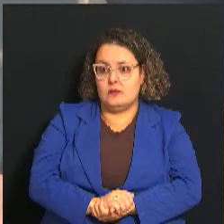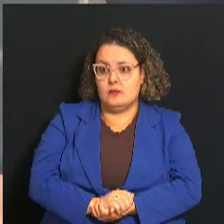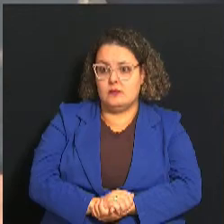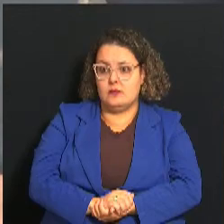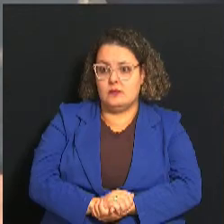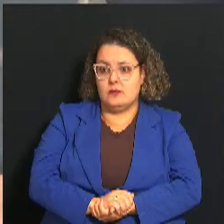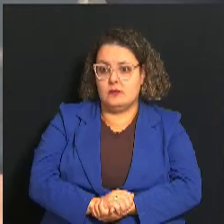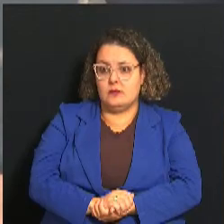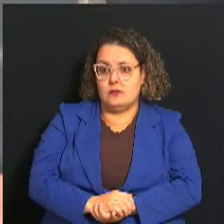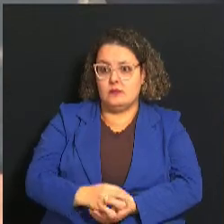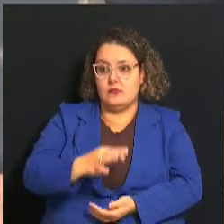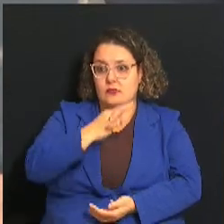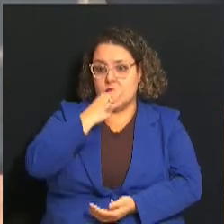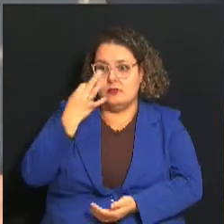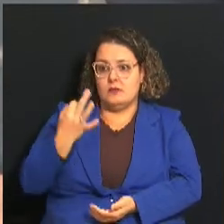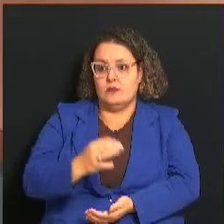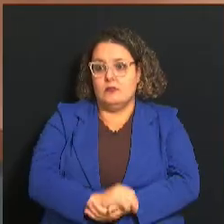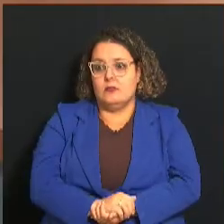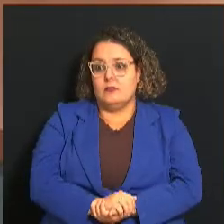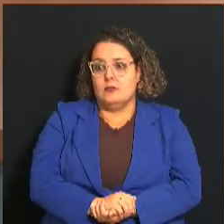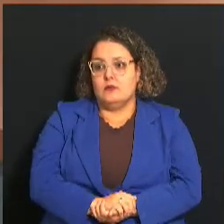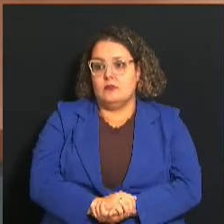Perfeito.